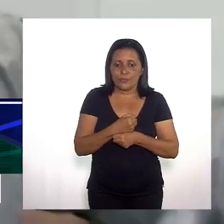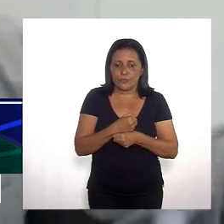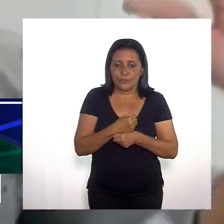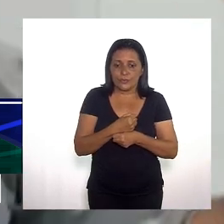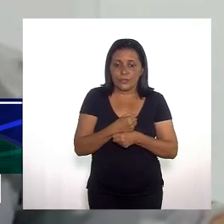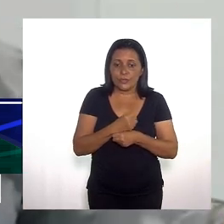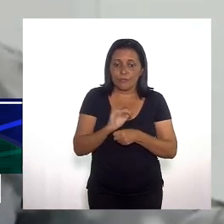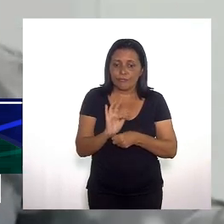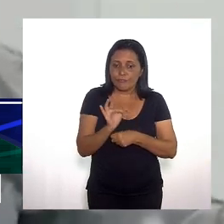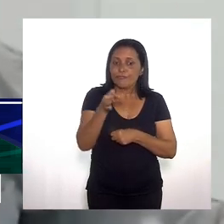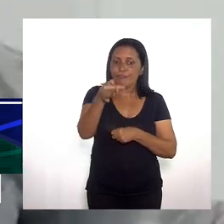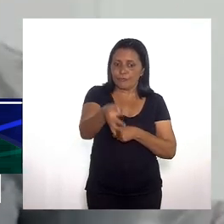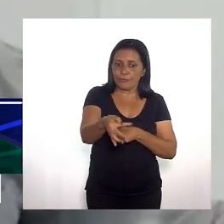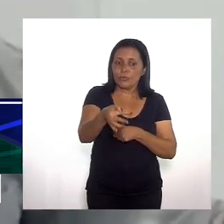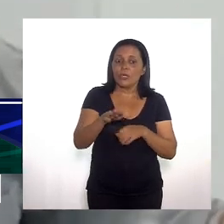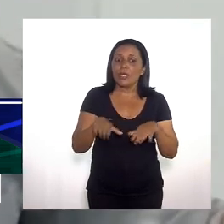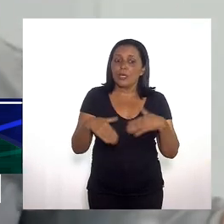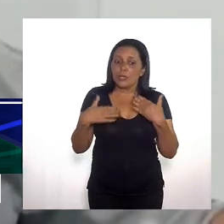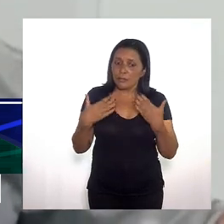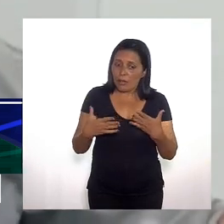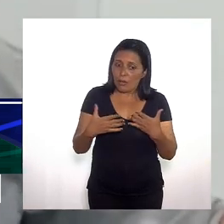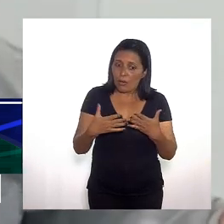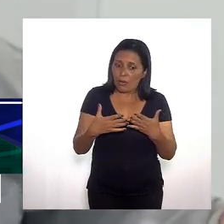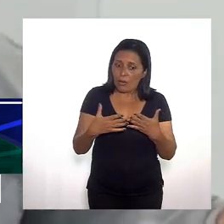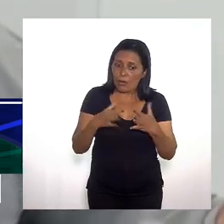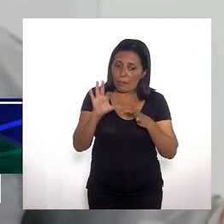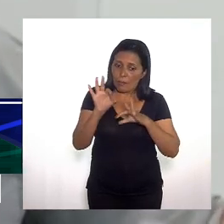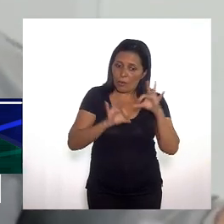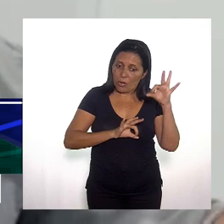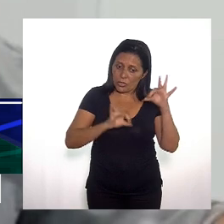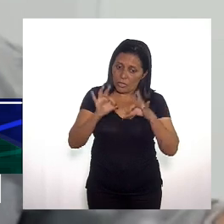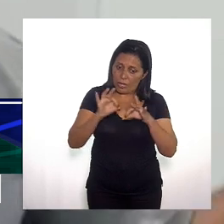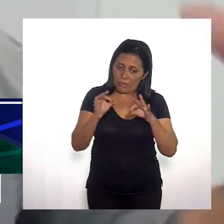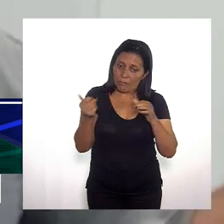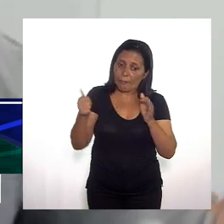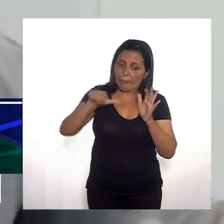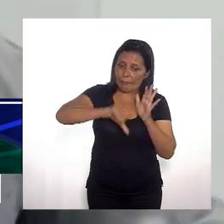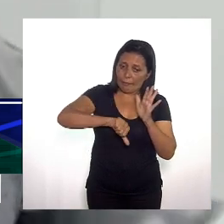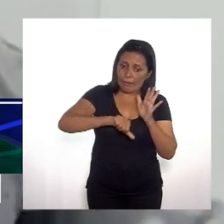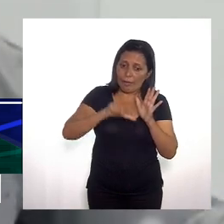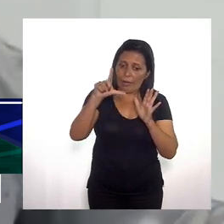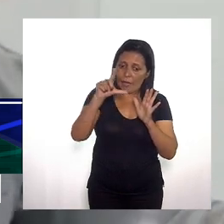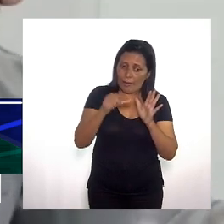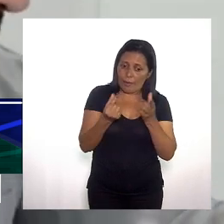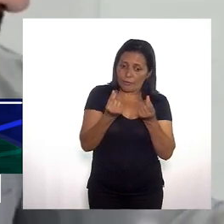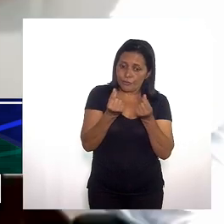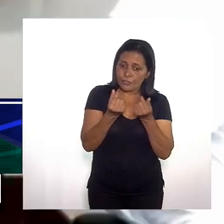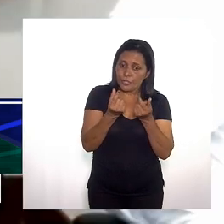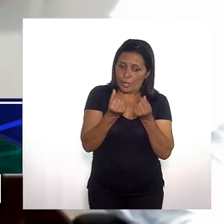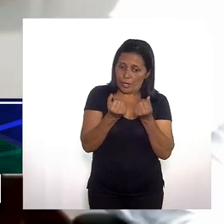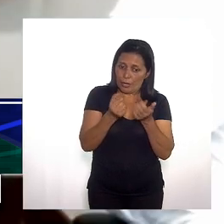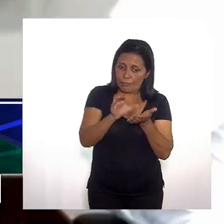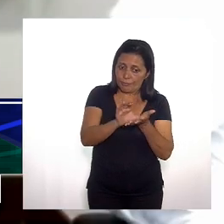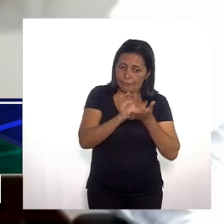que estão por vir. Então, eu acho que o teu projeto fica pior porque vai ser menos dinheiro para dentro do fundo.